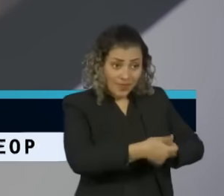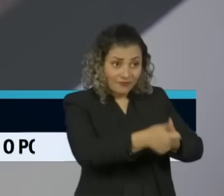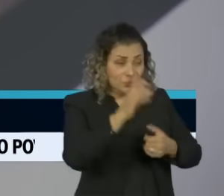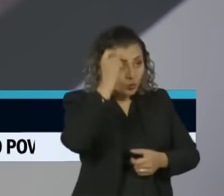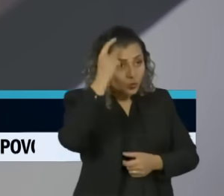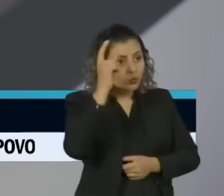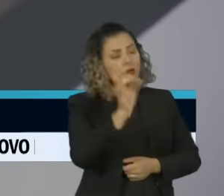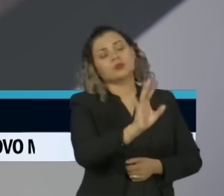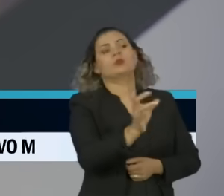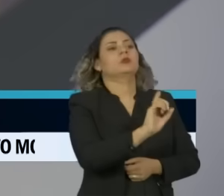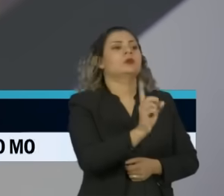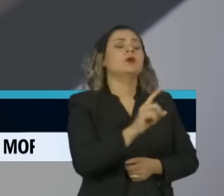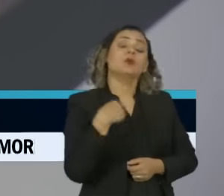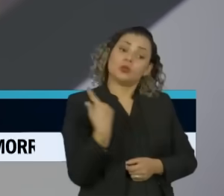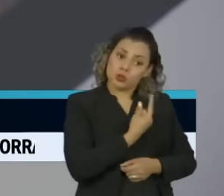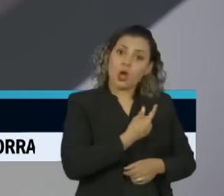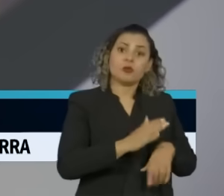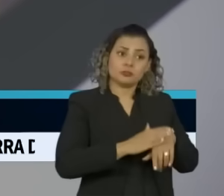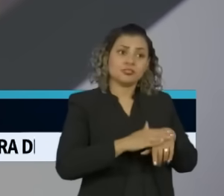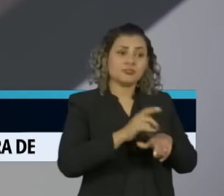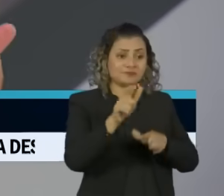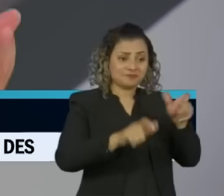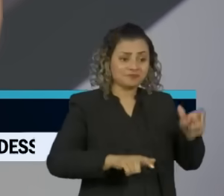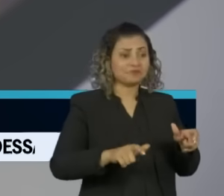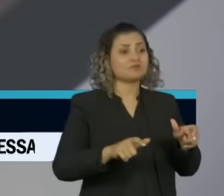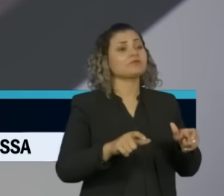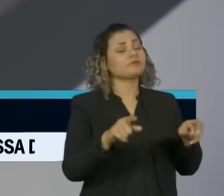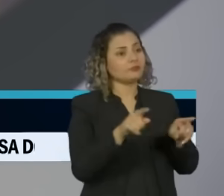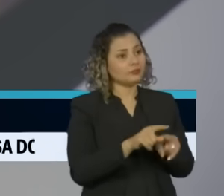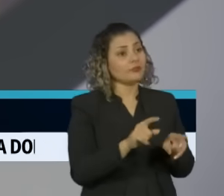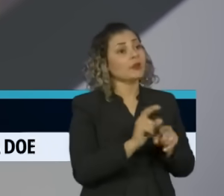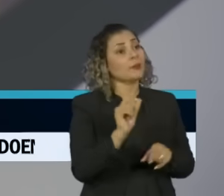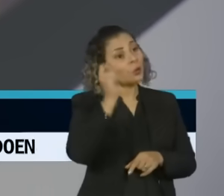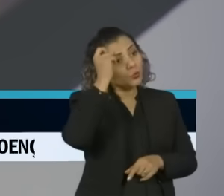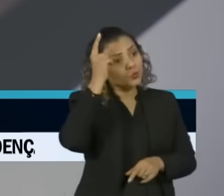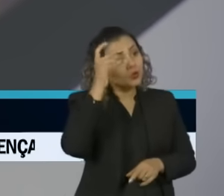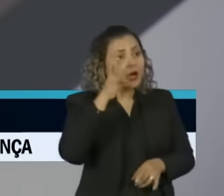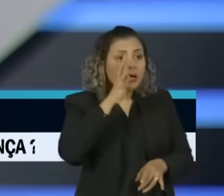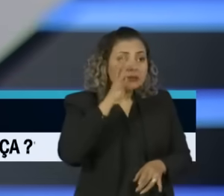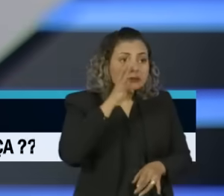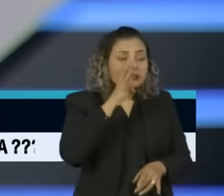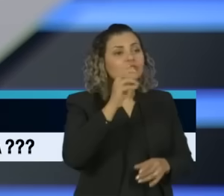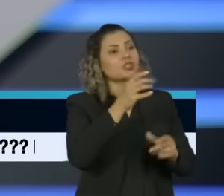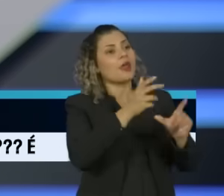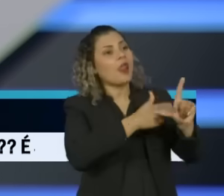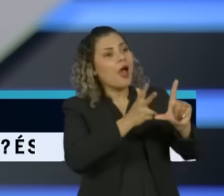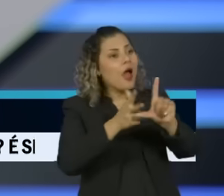mas quantos de nós temos consumido produtos culturais ou lives que